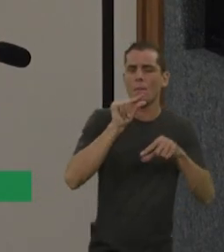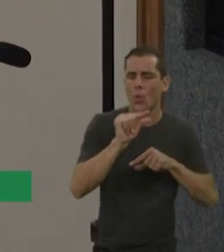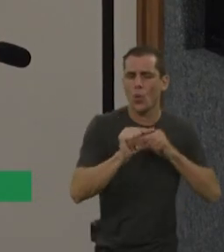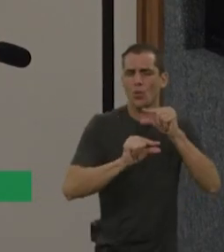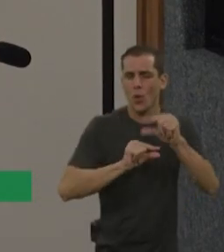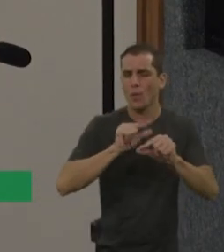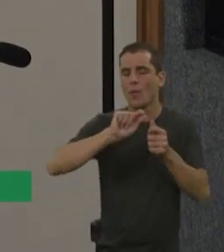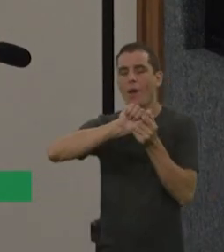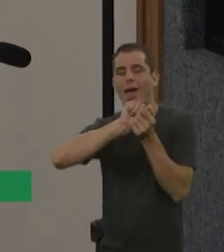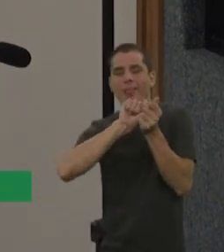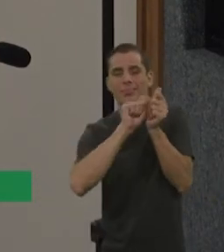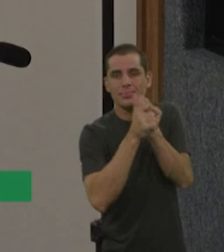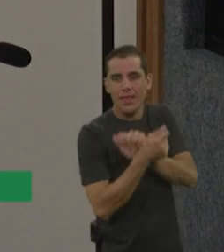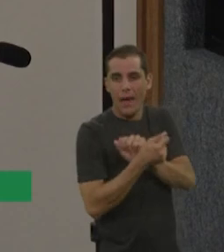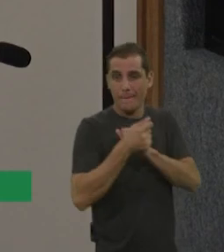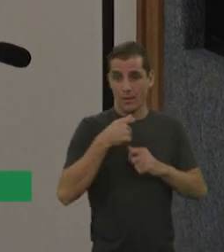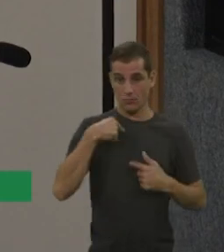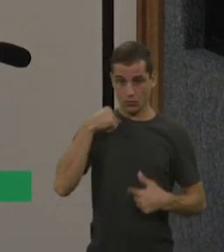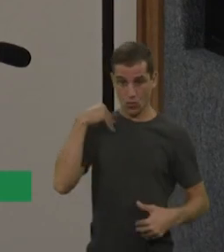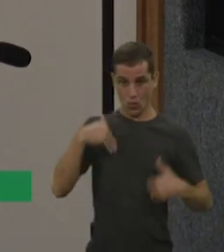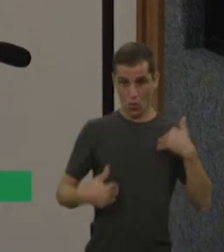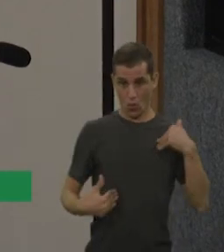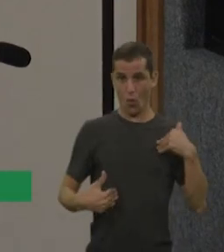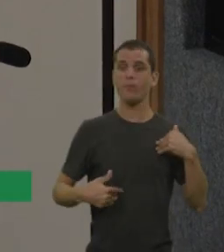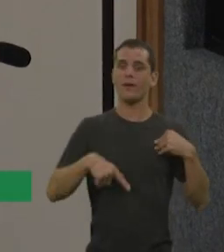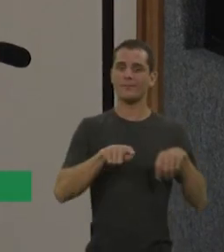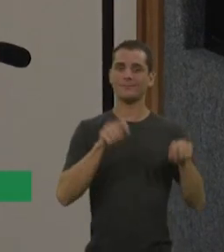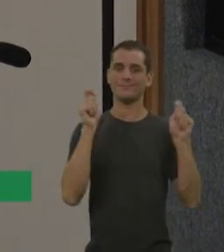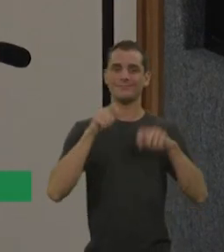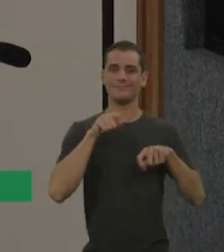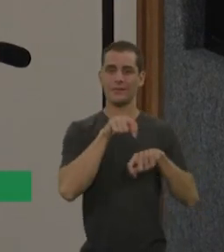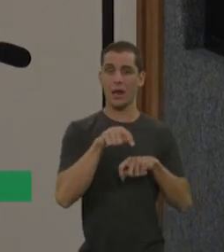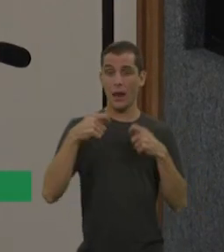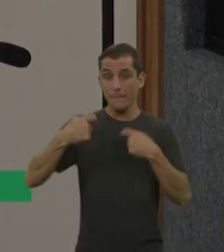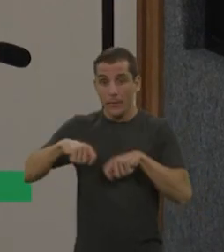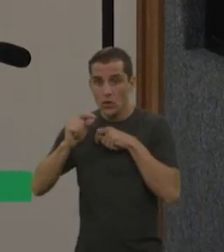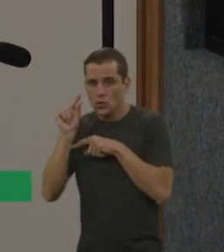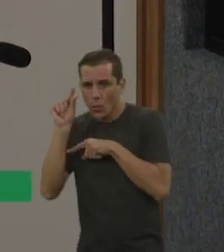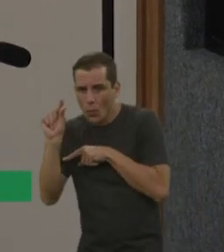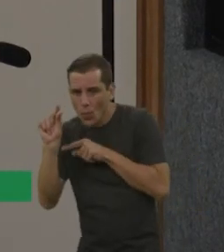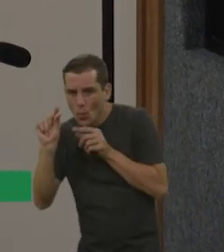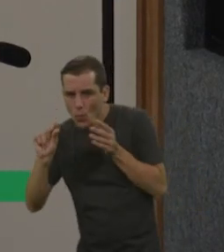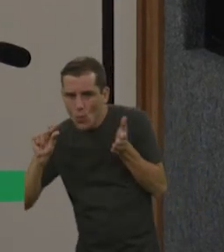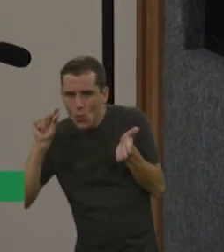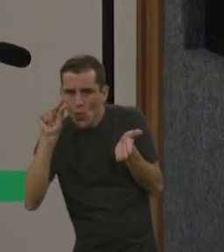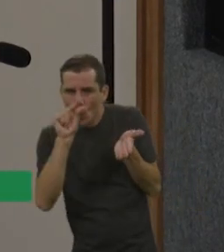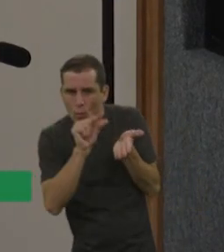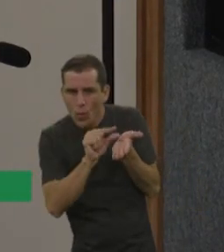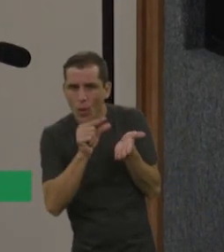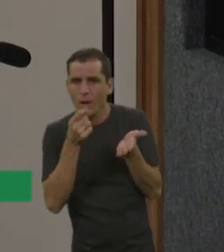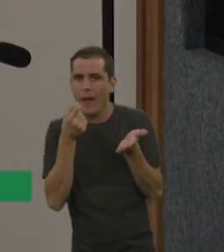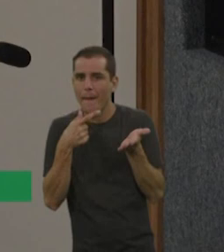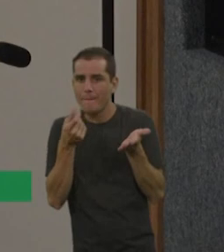adaptação. E aí deu certo. Então, a gente começa com a dose baixinha, né, de acordo com o peso, e vai aumentando a cada 2 semanas